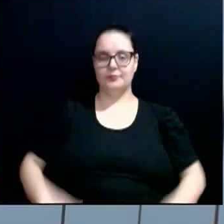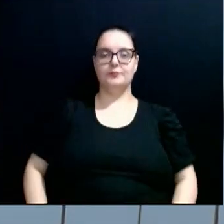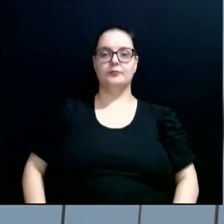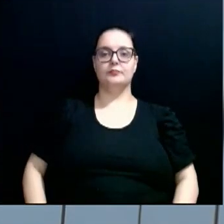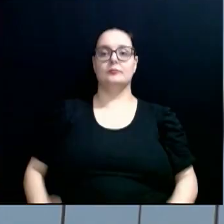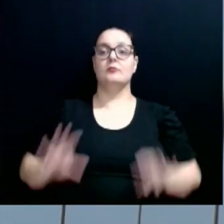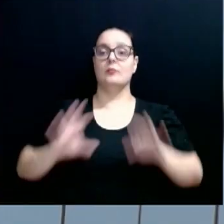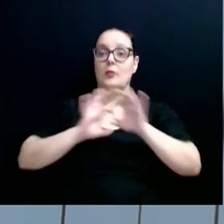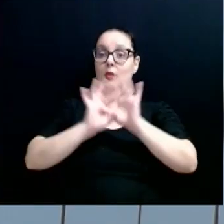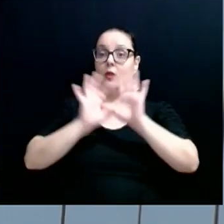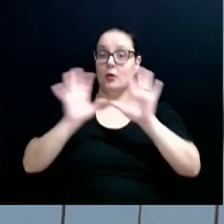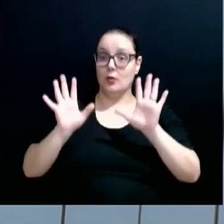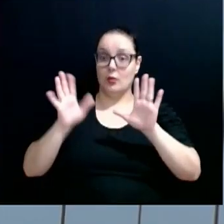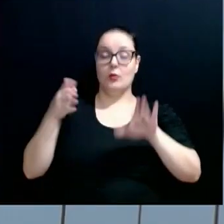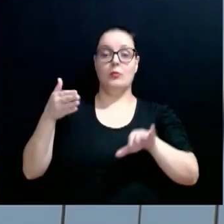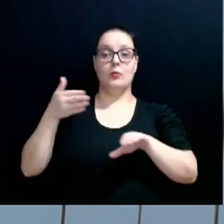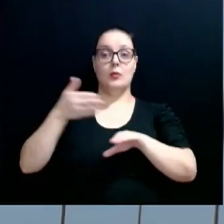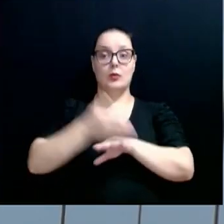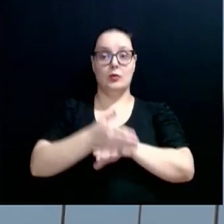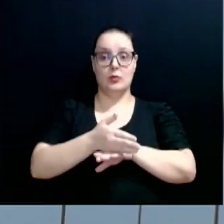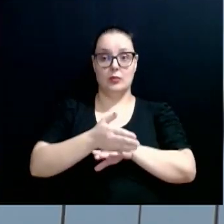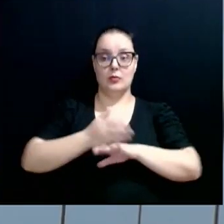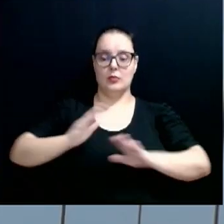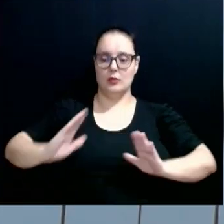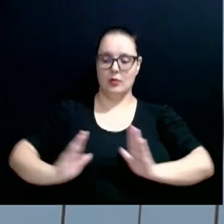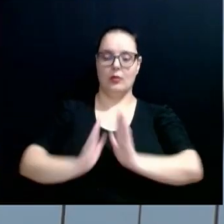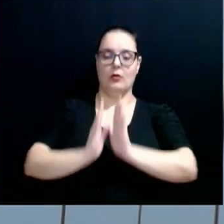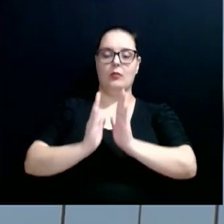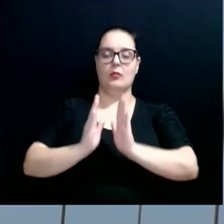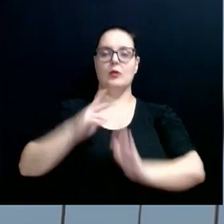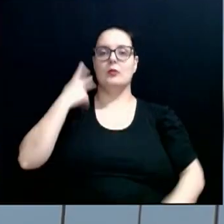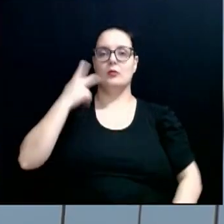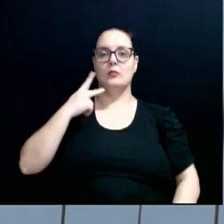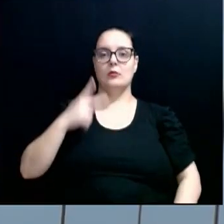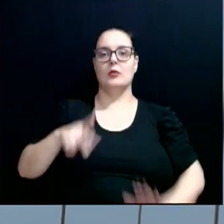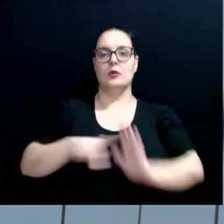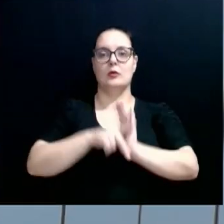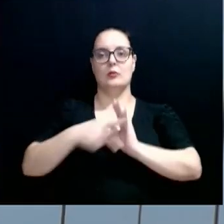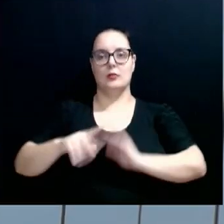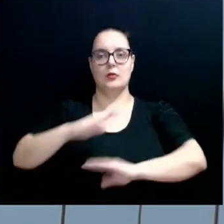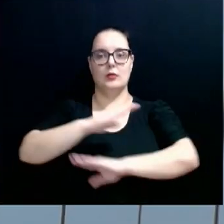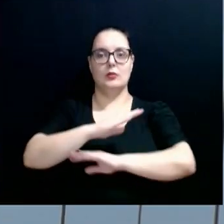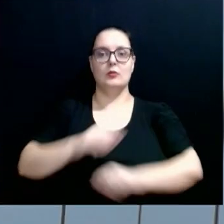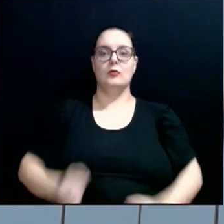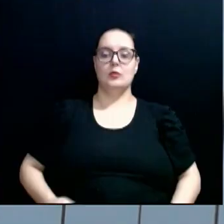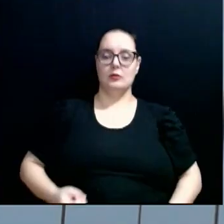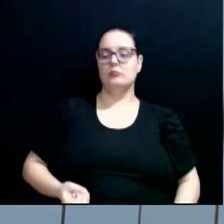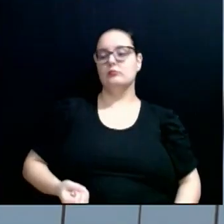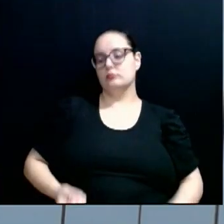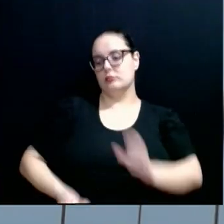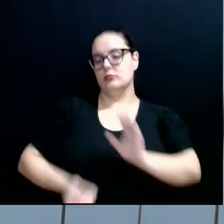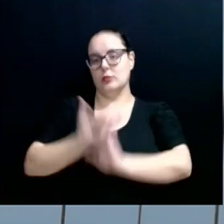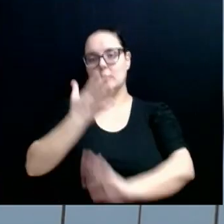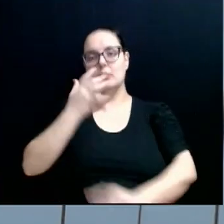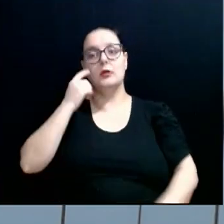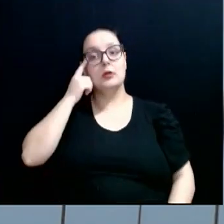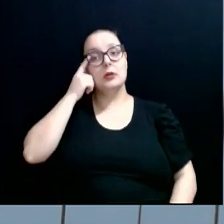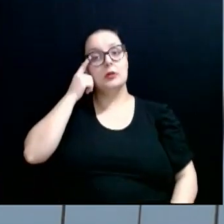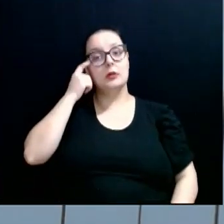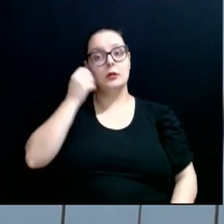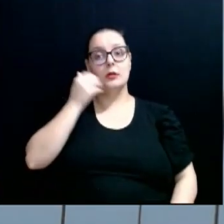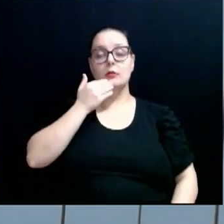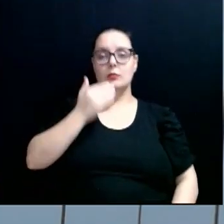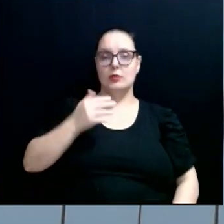faço parte da frente parlamentar aqui da casa, que foi estabelecida aí a pedido do vereador Rodrigo